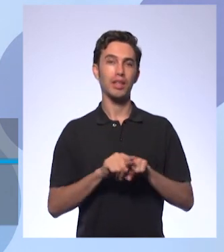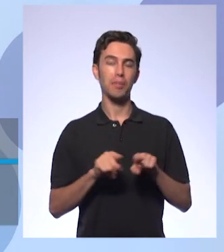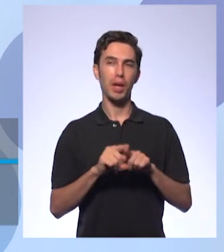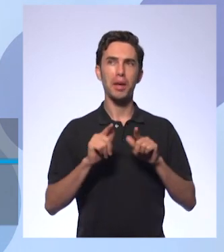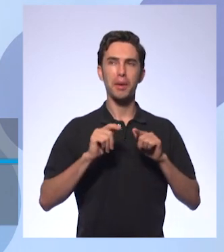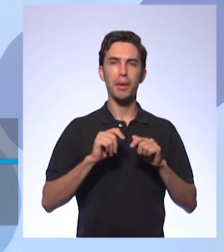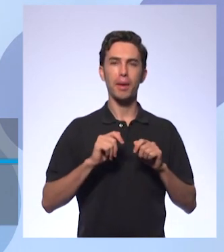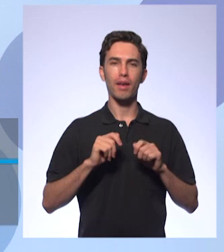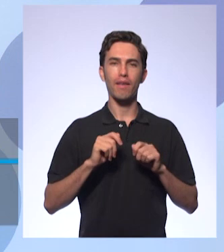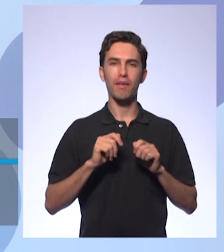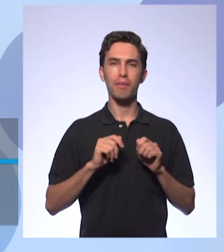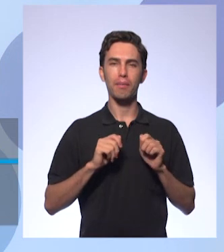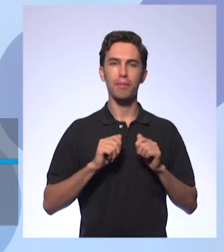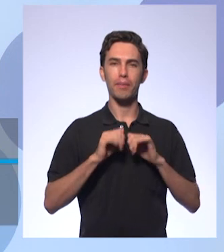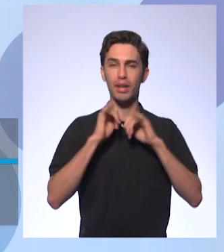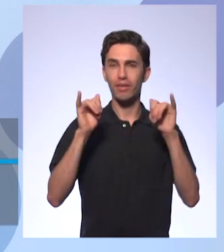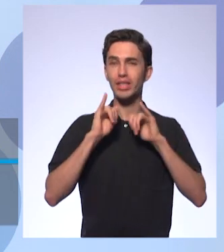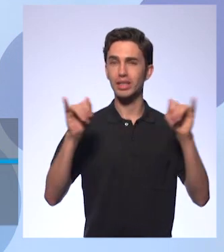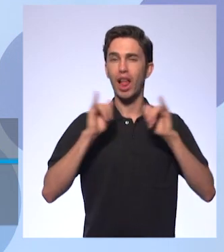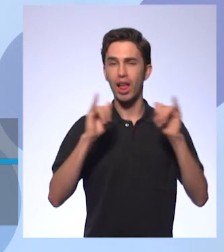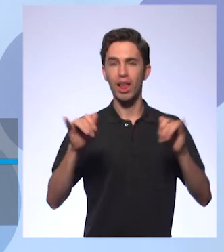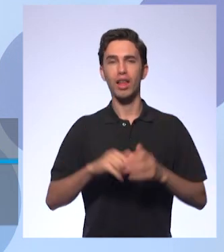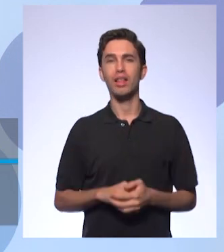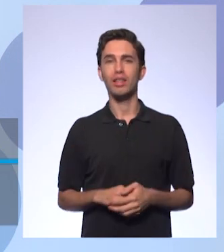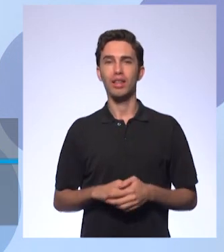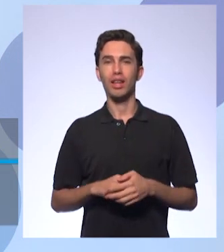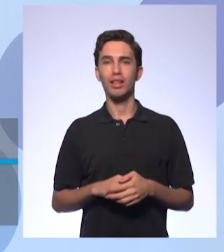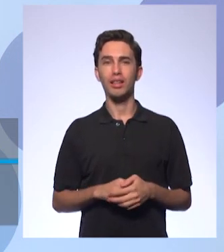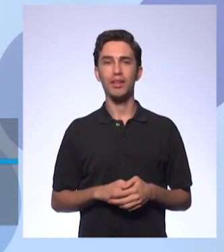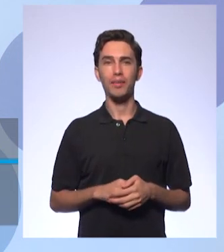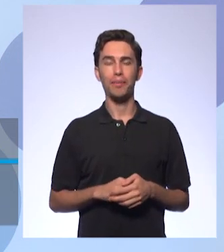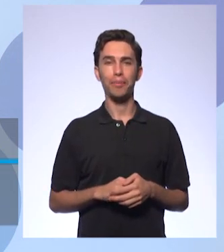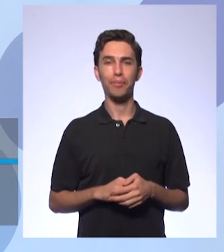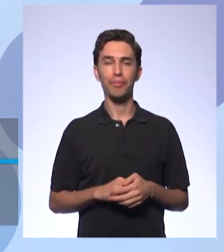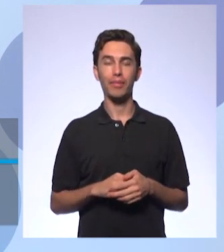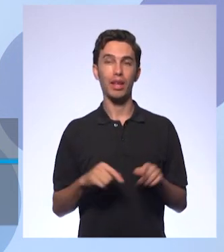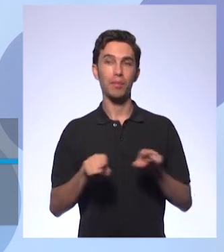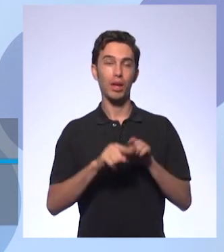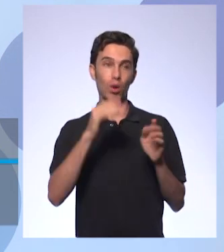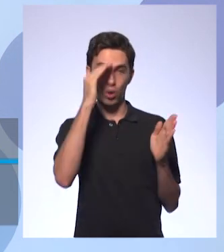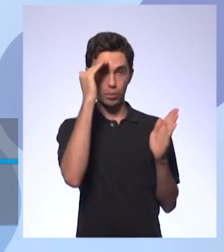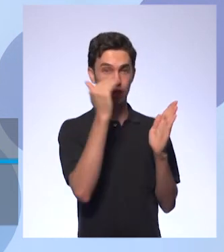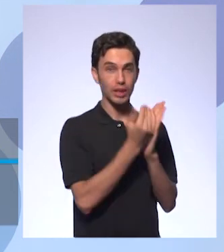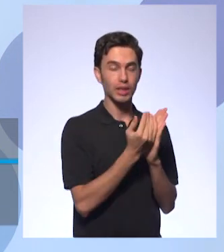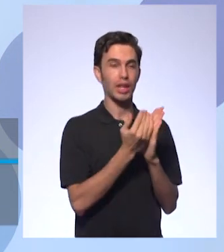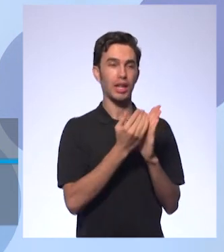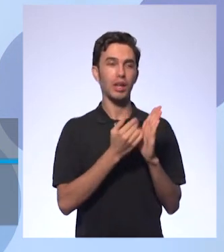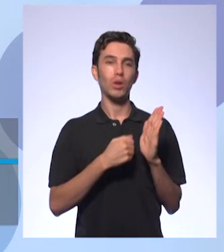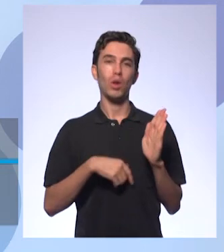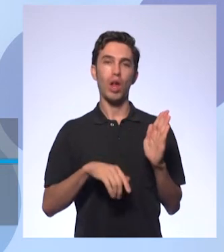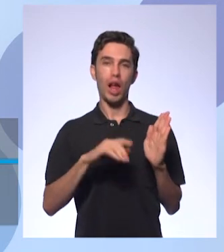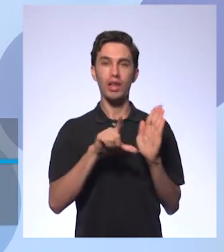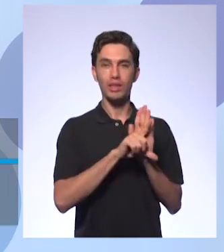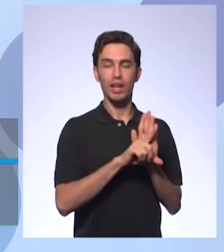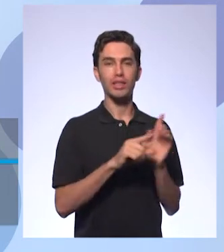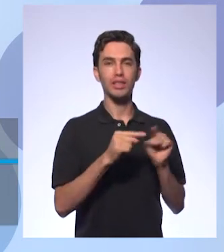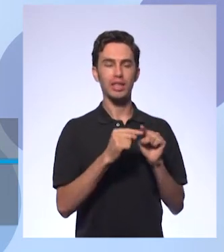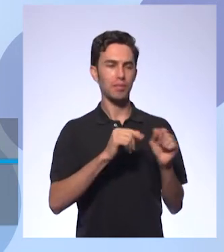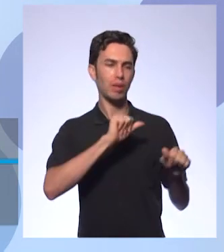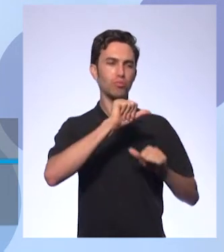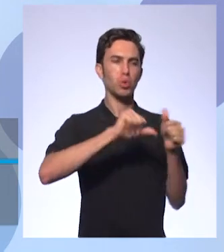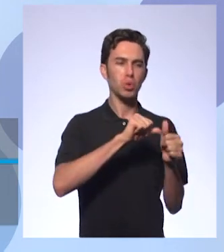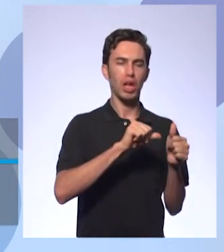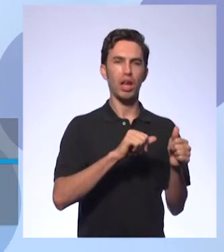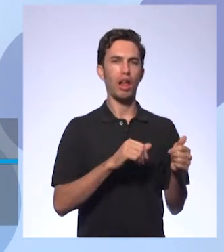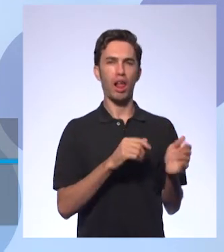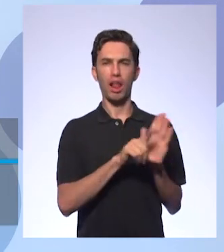manifestar, o que diz a Maria Eduarda, se manifestar. Aqui o Pedro diz, olha, obedecendo e cumprindo as leis e não mudar ou alterar. Olha, bacana,